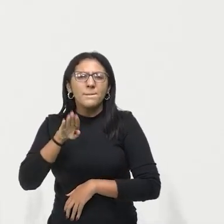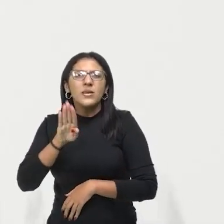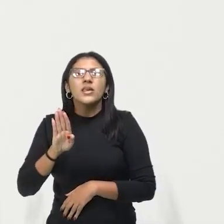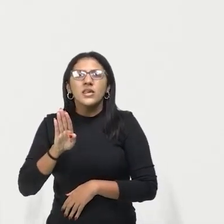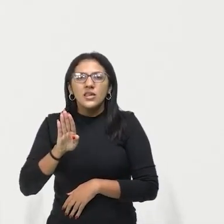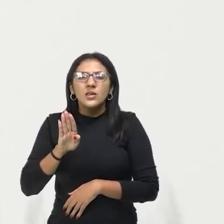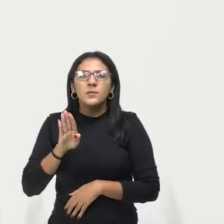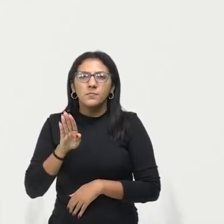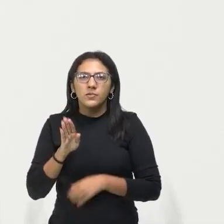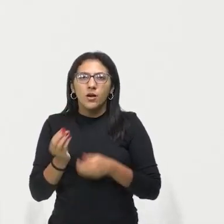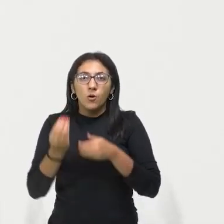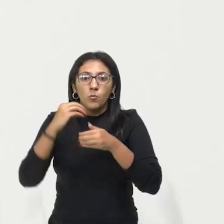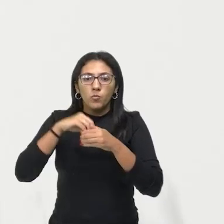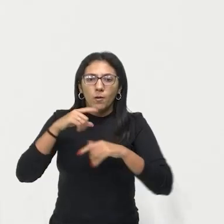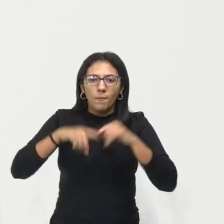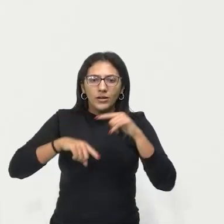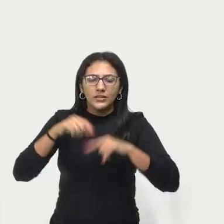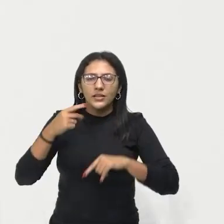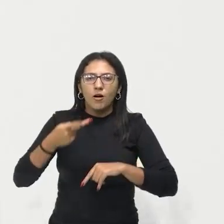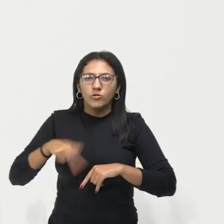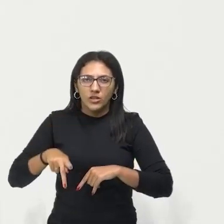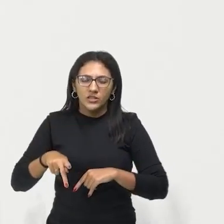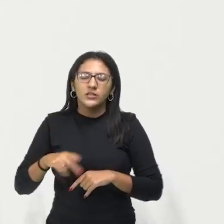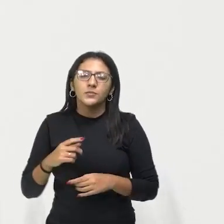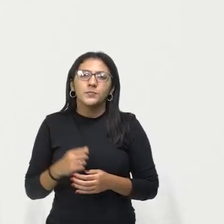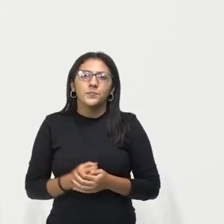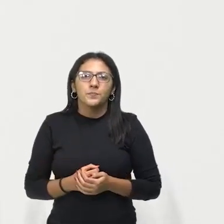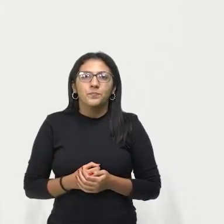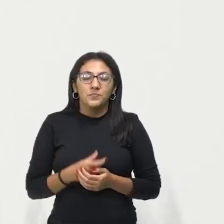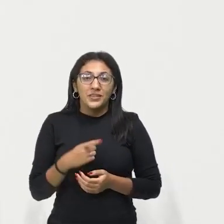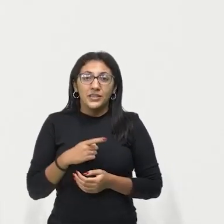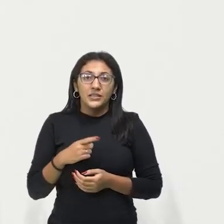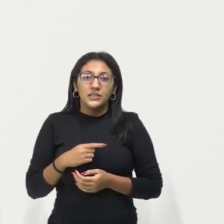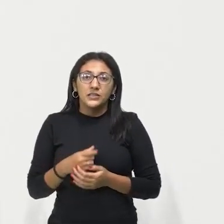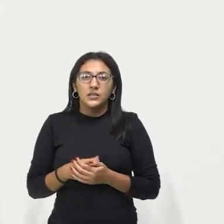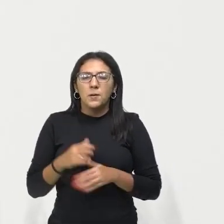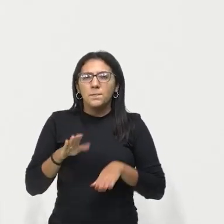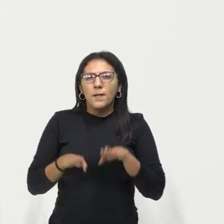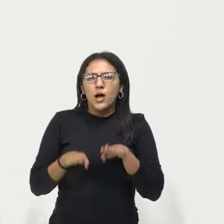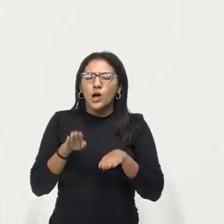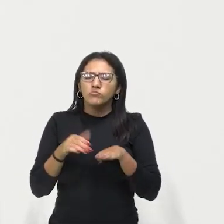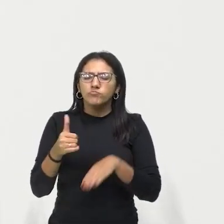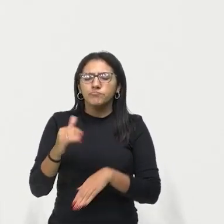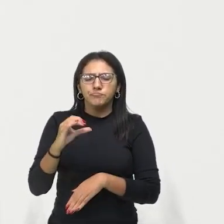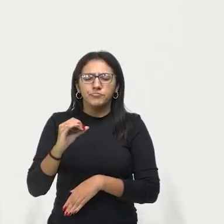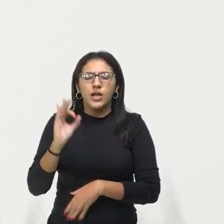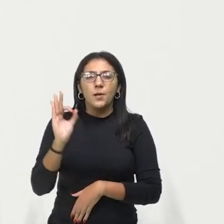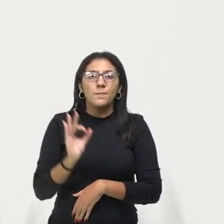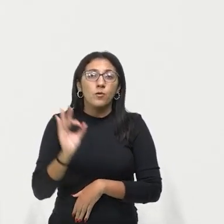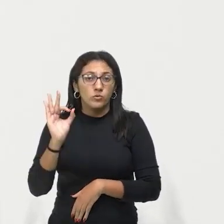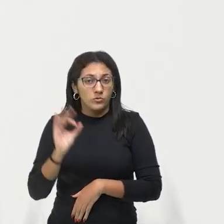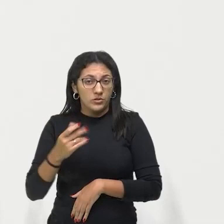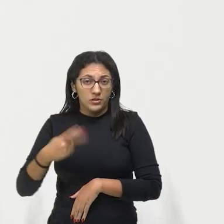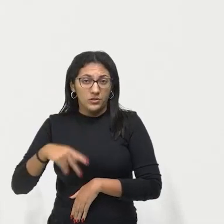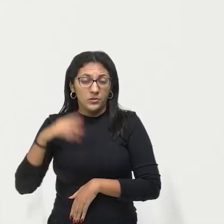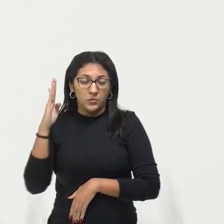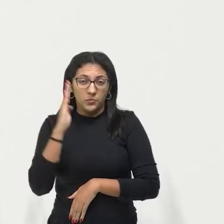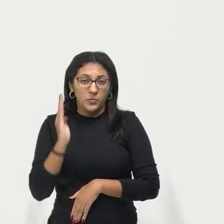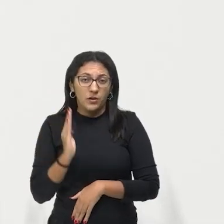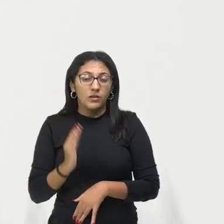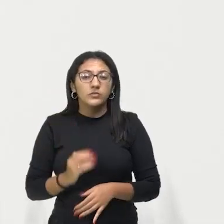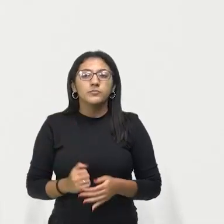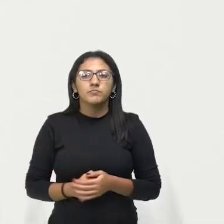econômico, do PIB, o Produto Interno Bruto, na época do Brasil, estava gerando em torno de